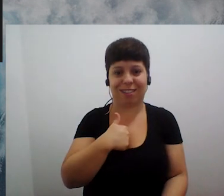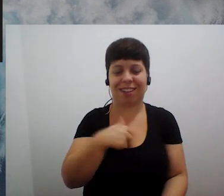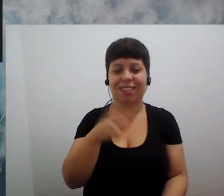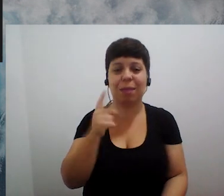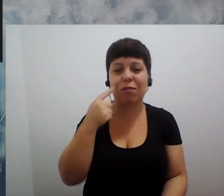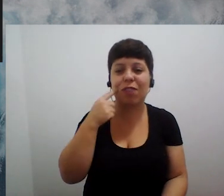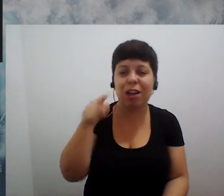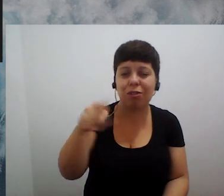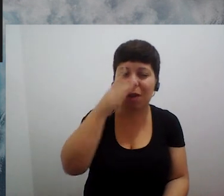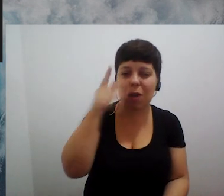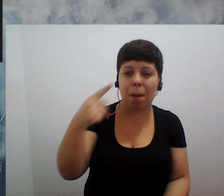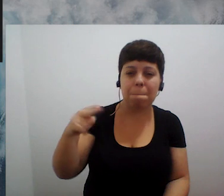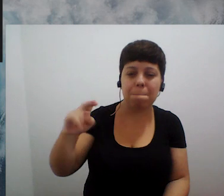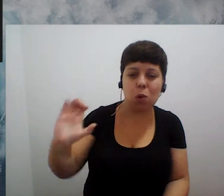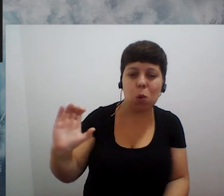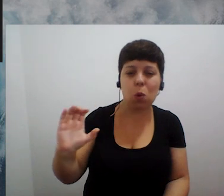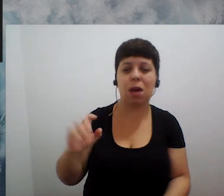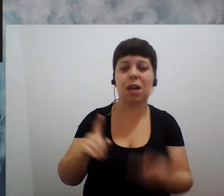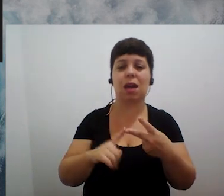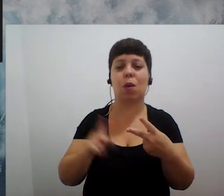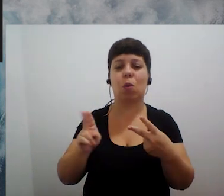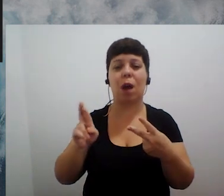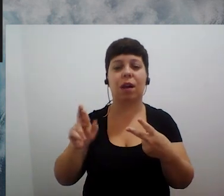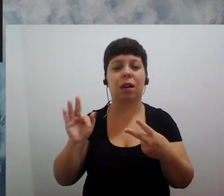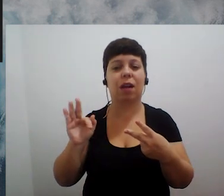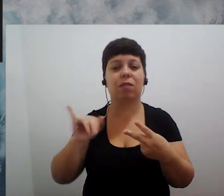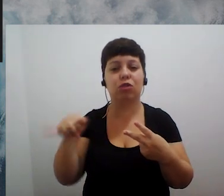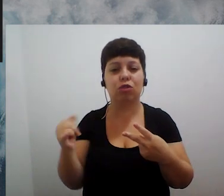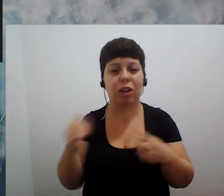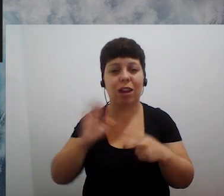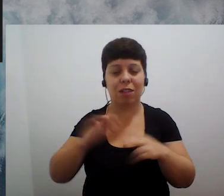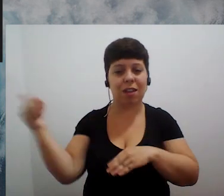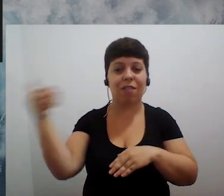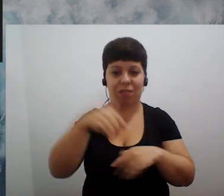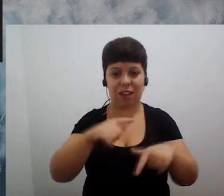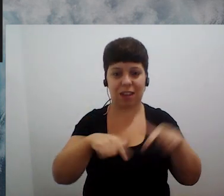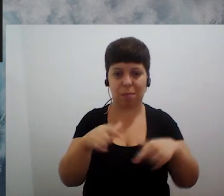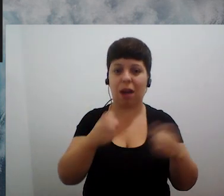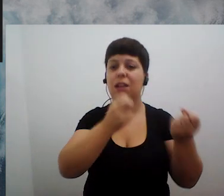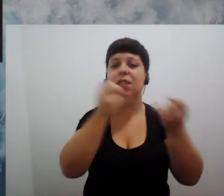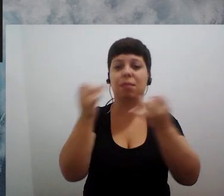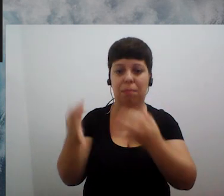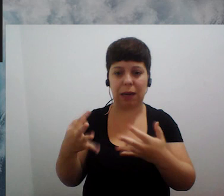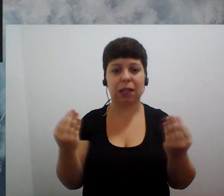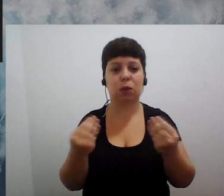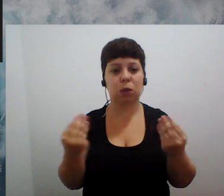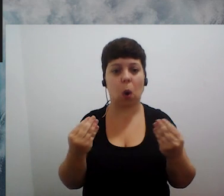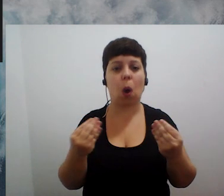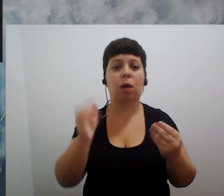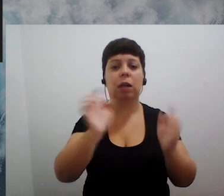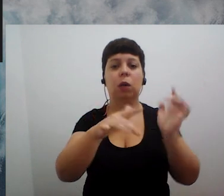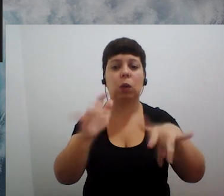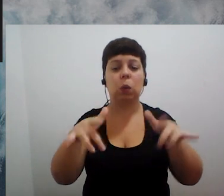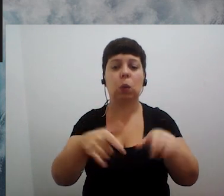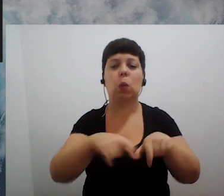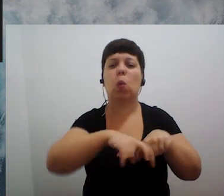acompanho, sempre vem uma galera da PUC, da UFRJ, a galera sempre vem fazer trabalho comigo aqui em São Conrado. Eu explico para eles a situação